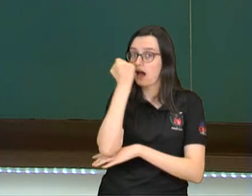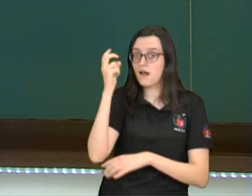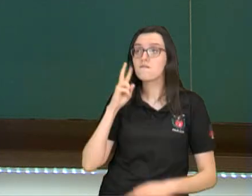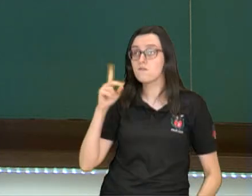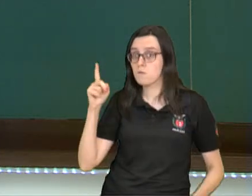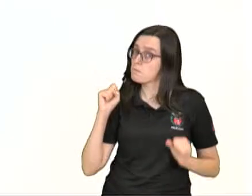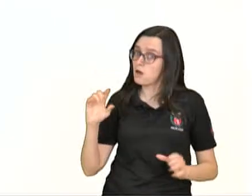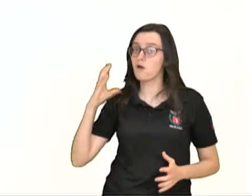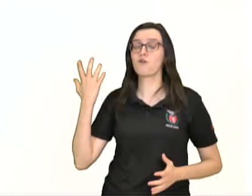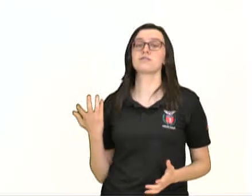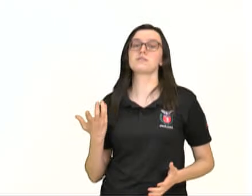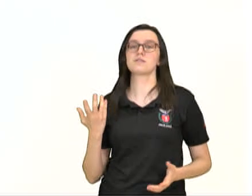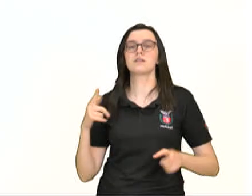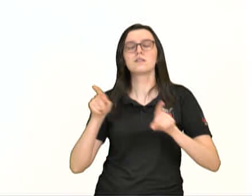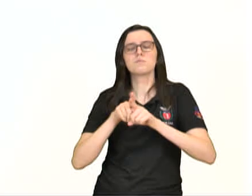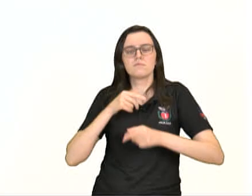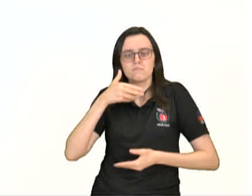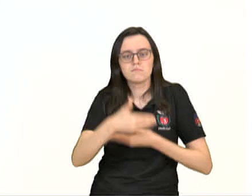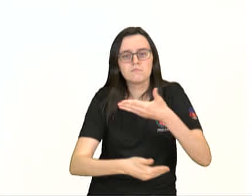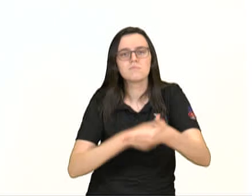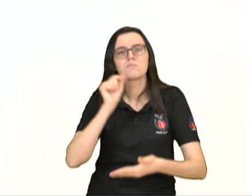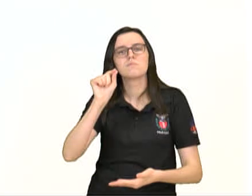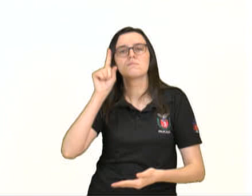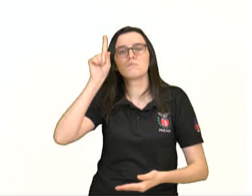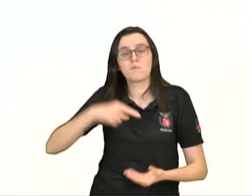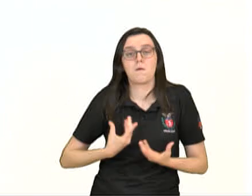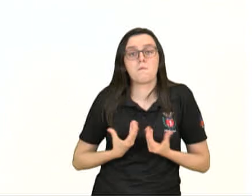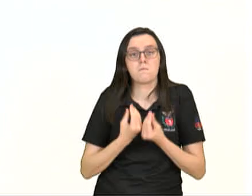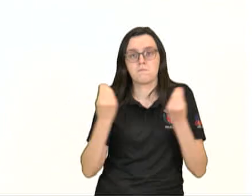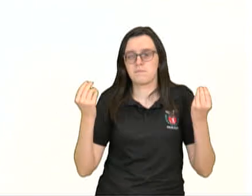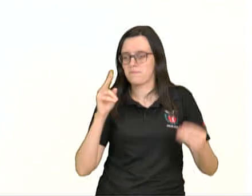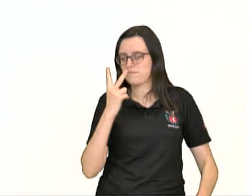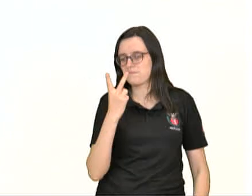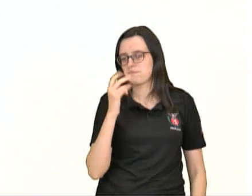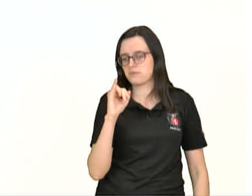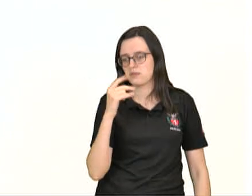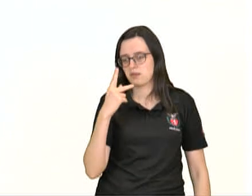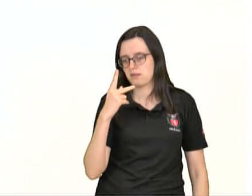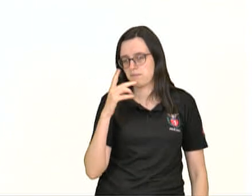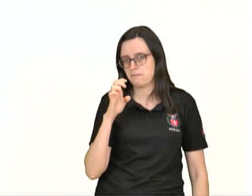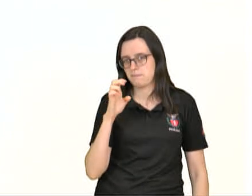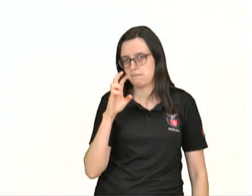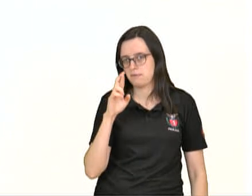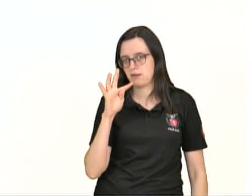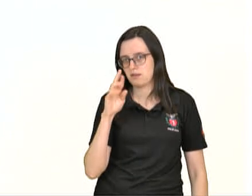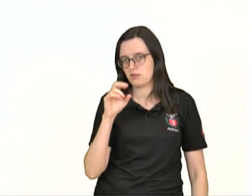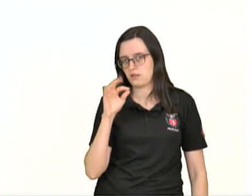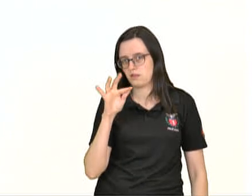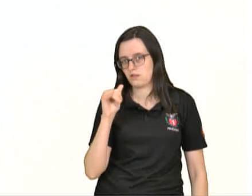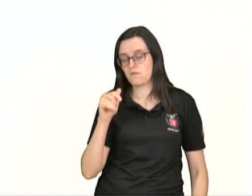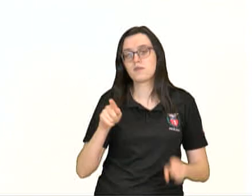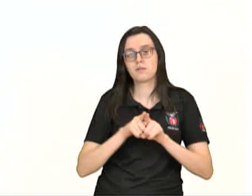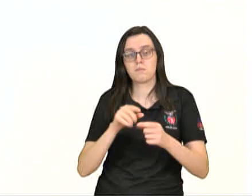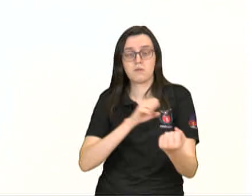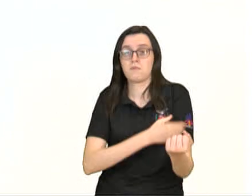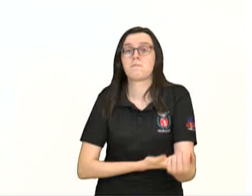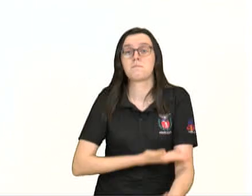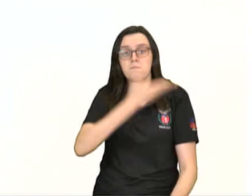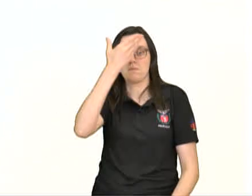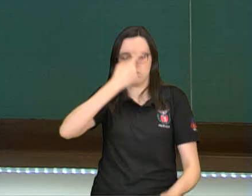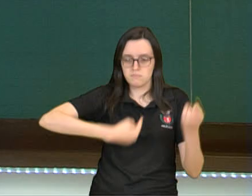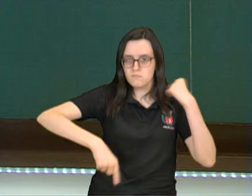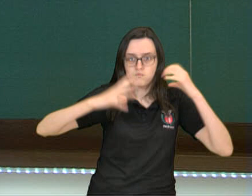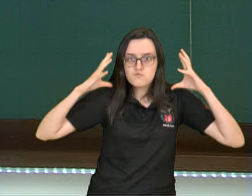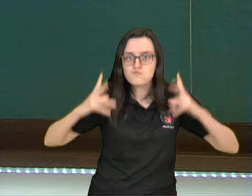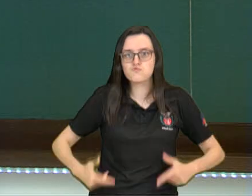ó. Além de desenvolver hipertrofia ventricular esquerda e hipertensão arterial